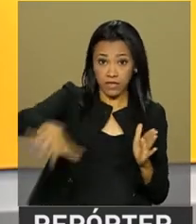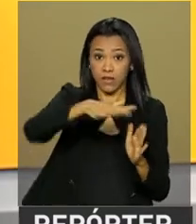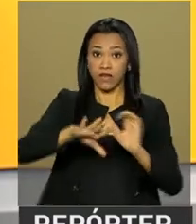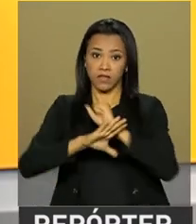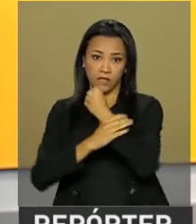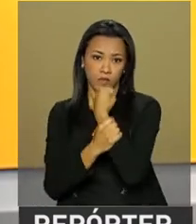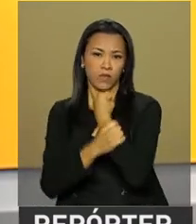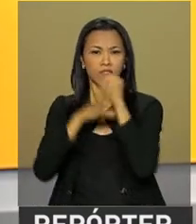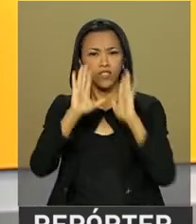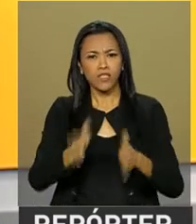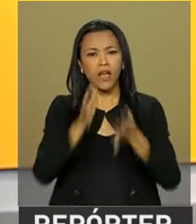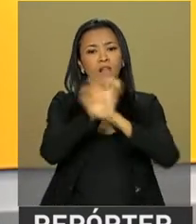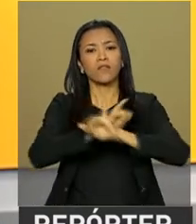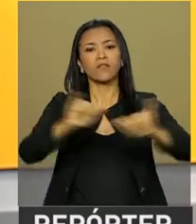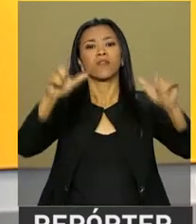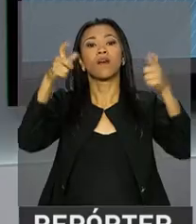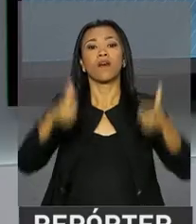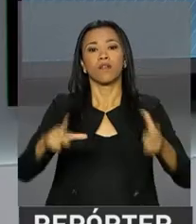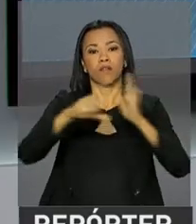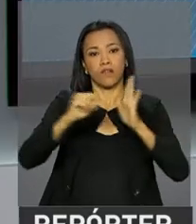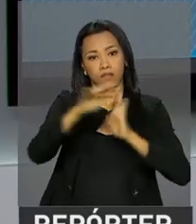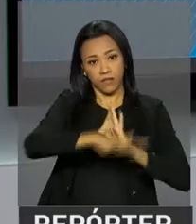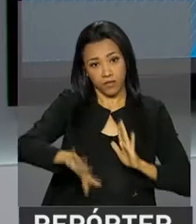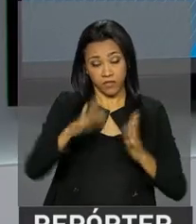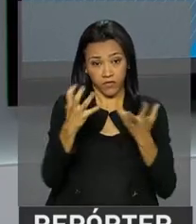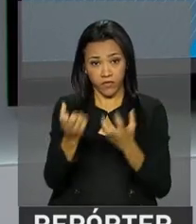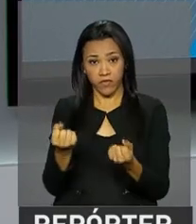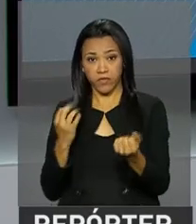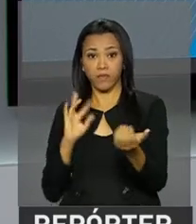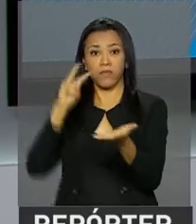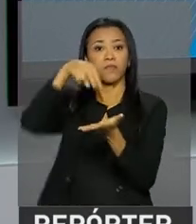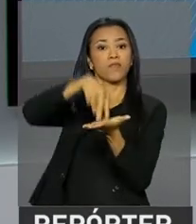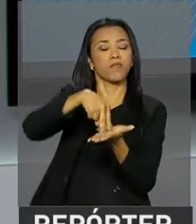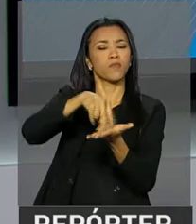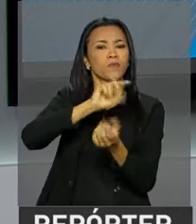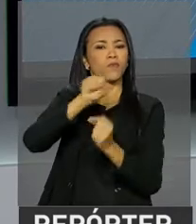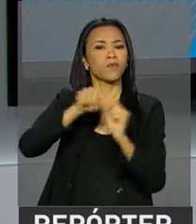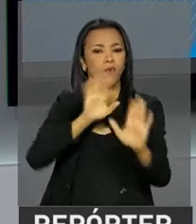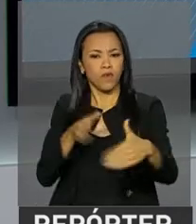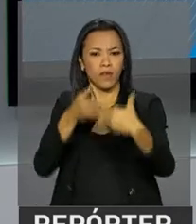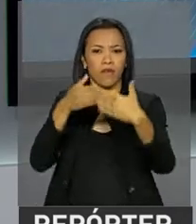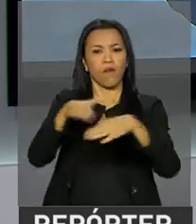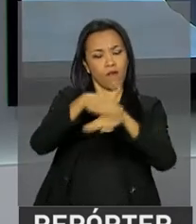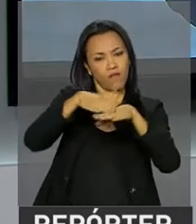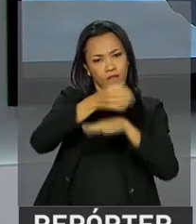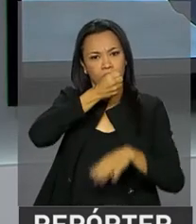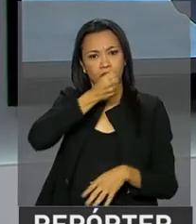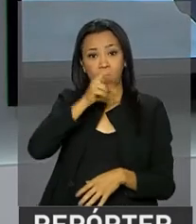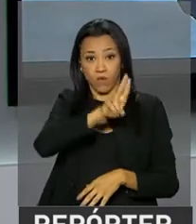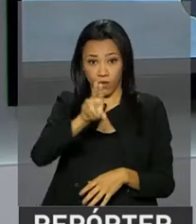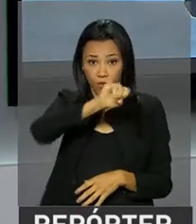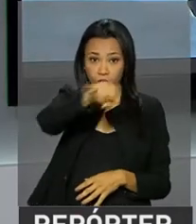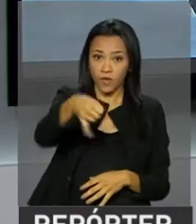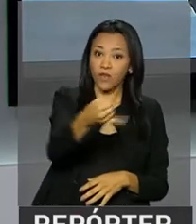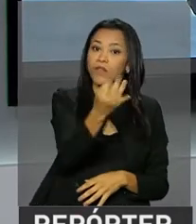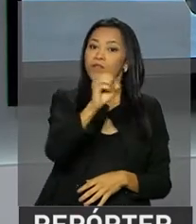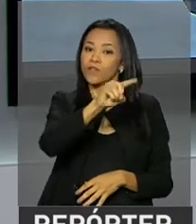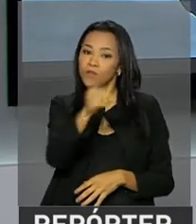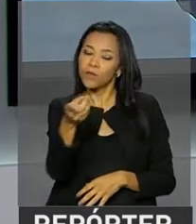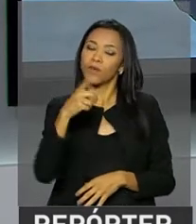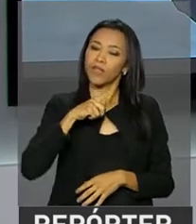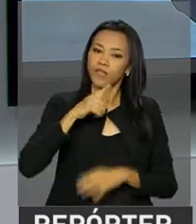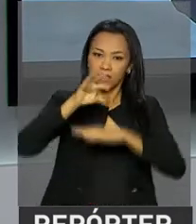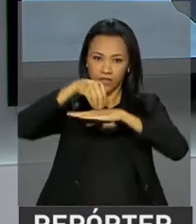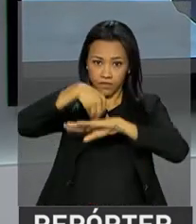anunciada no palácio do planalto e é pra lá que a gente vai agora conversar com joão pedro neto que tem as informações ao vivo